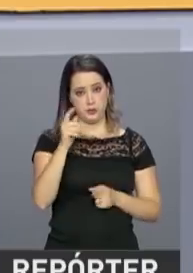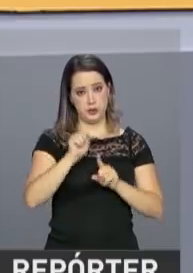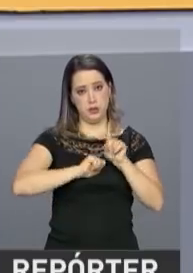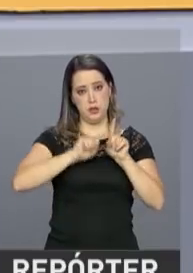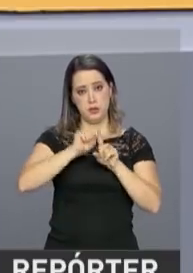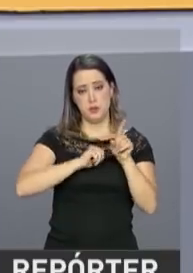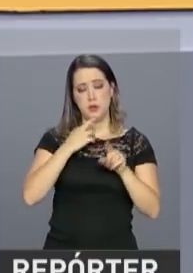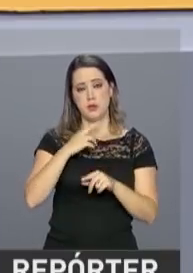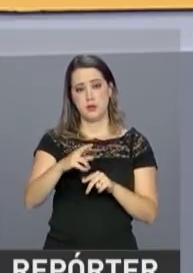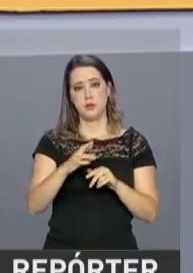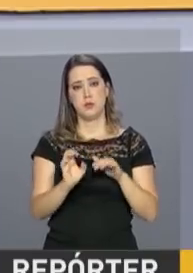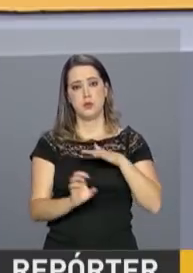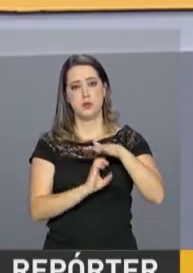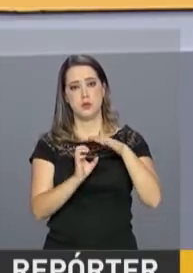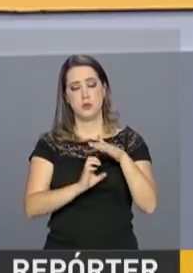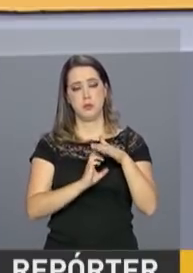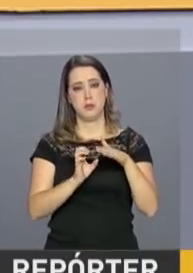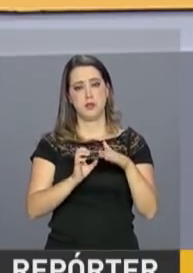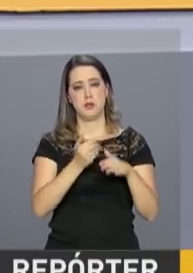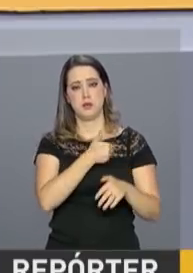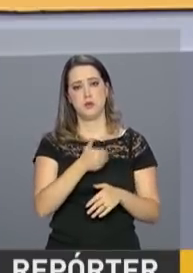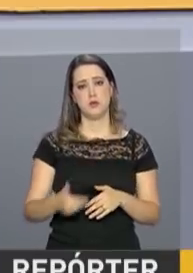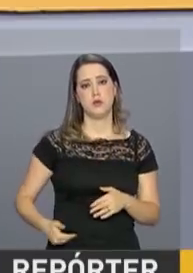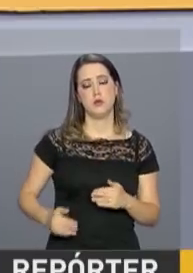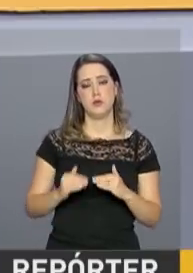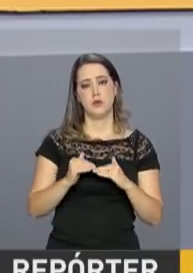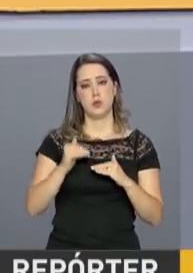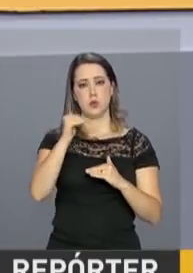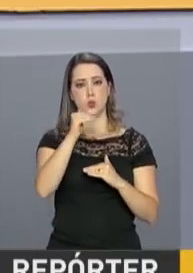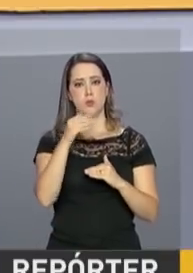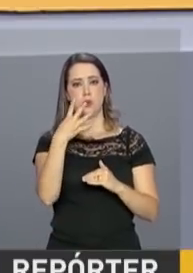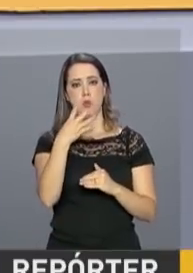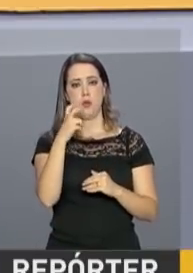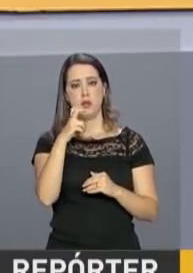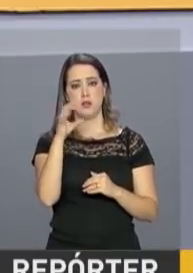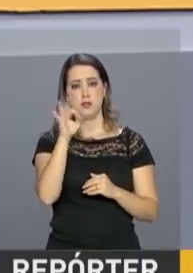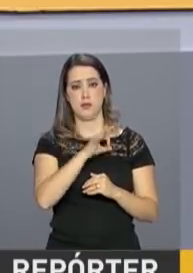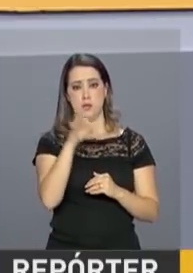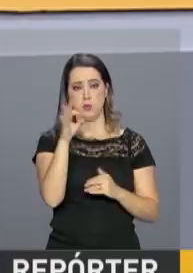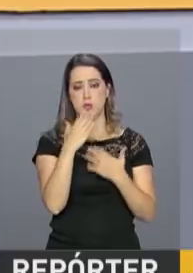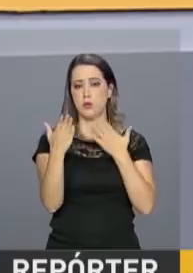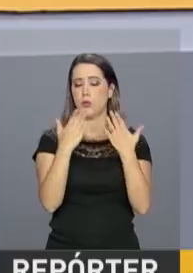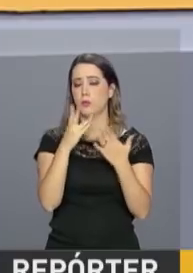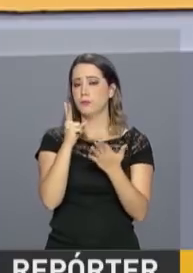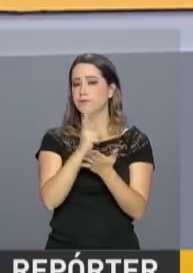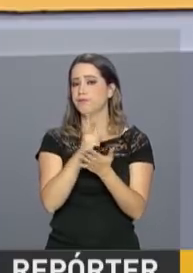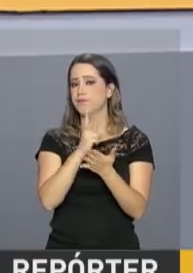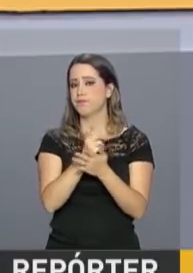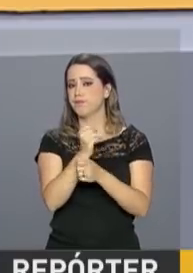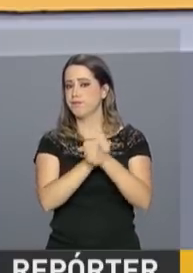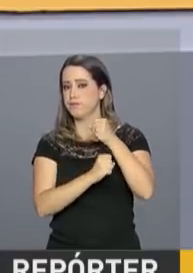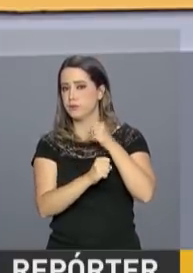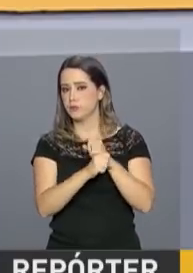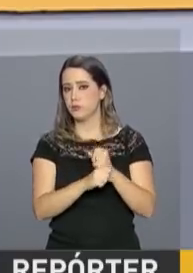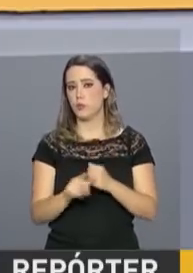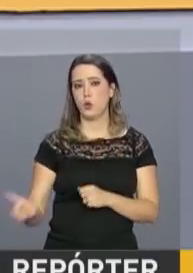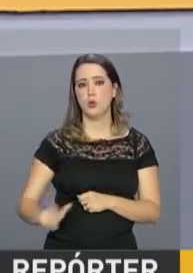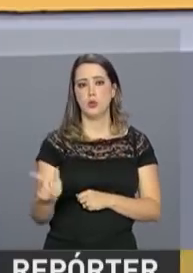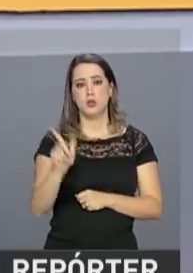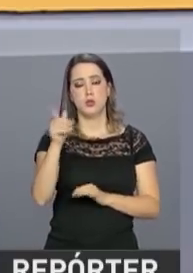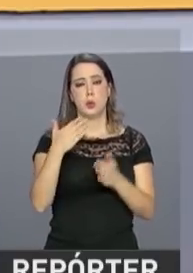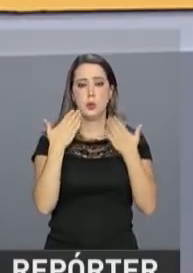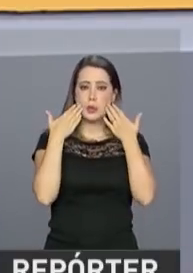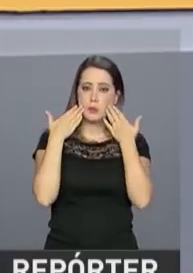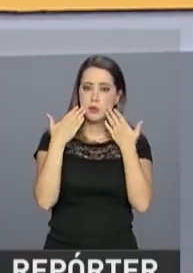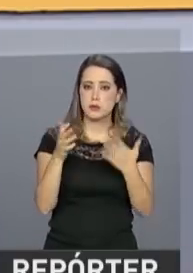estatais subiu quase 45% no ano quando comparado ao mesmo período do ano passado o lucro